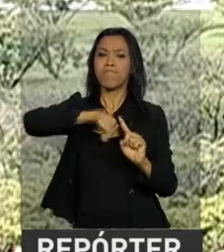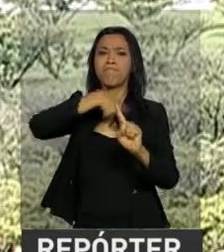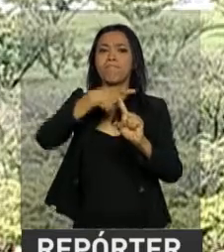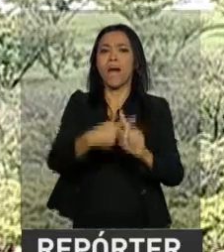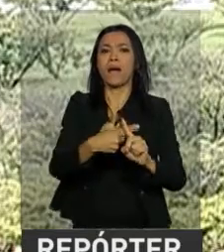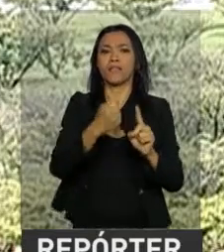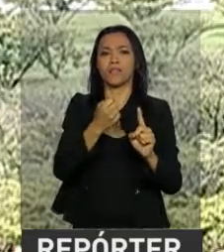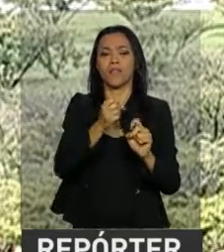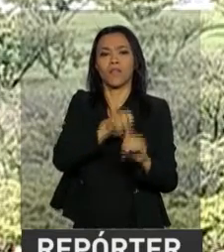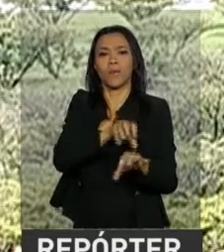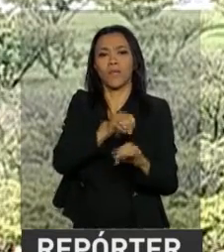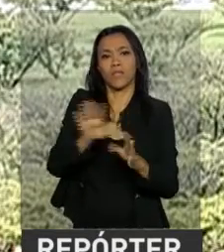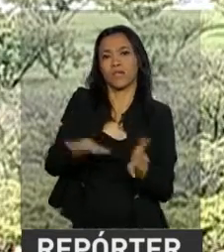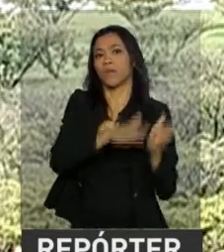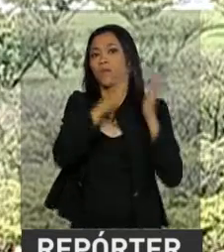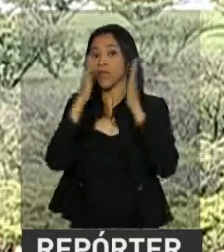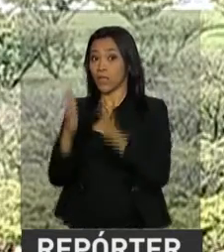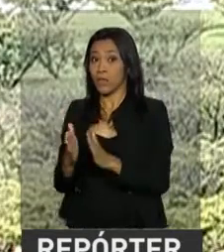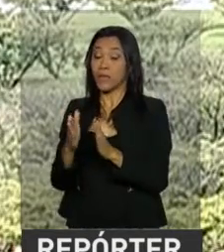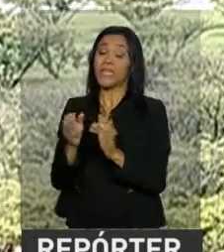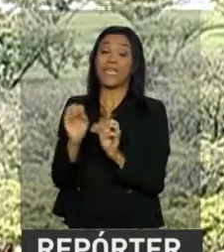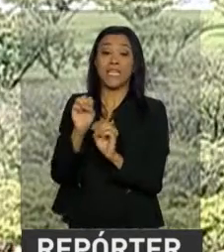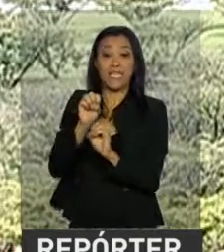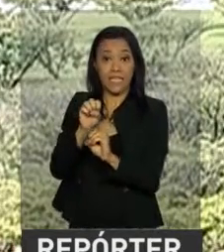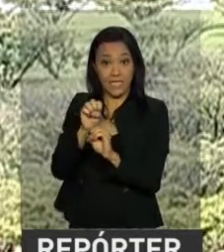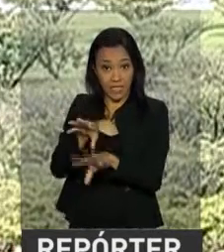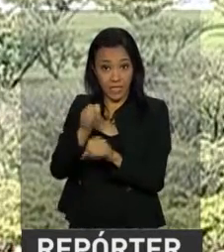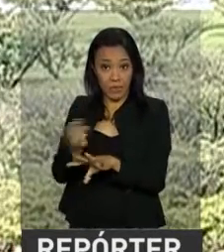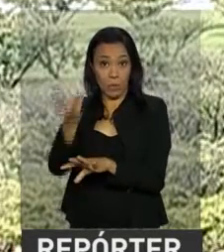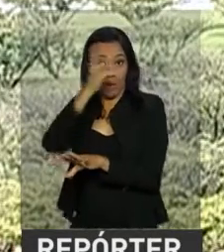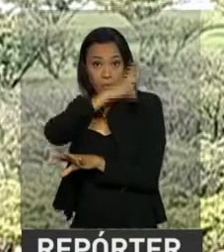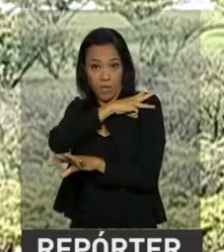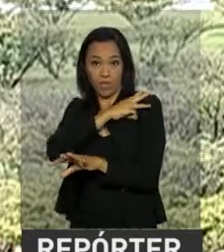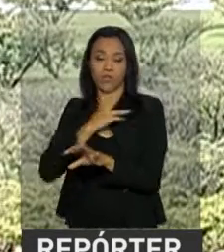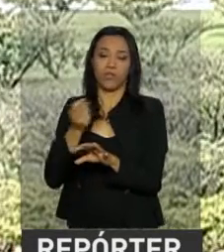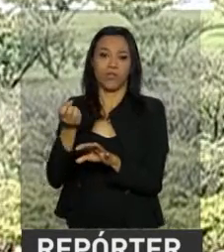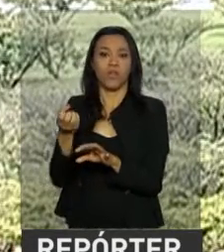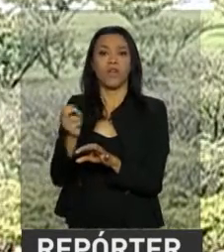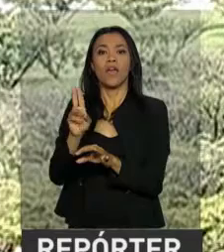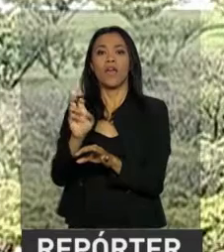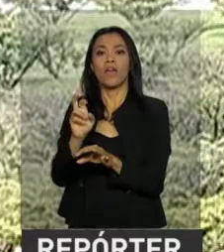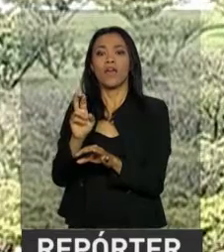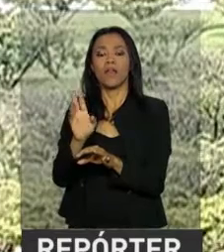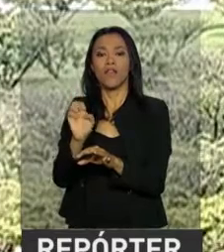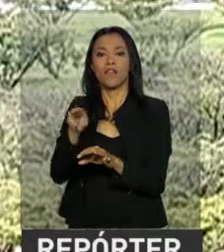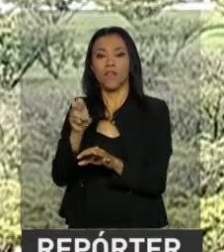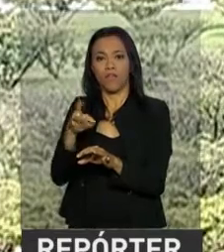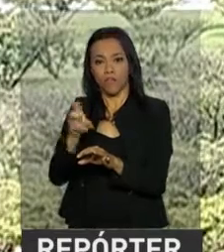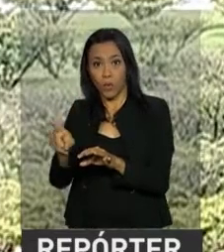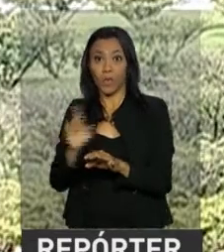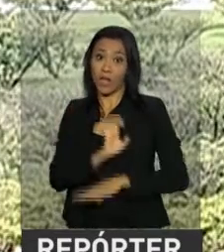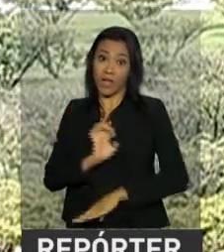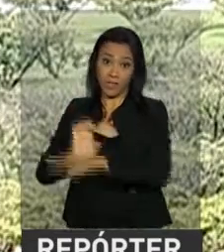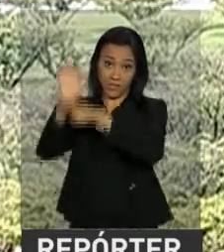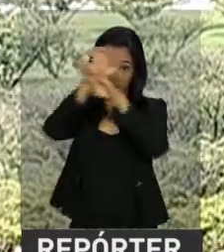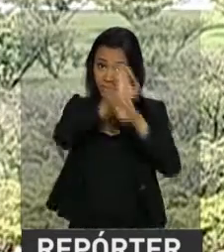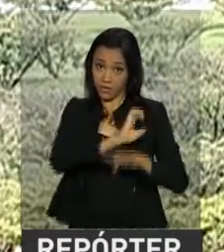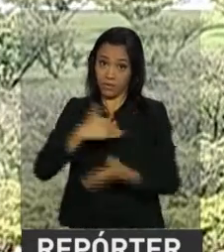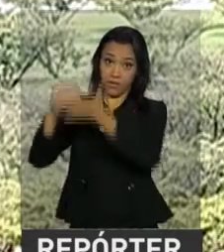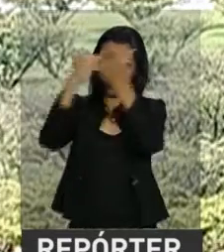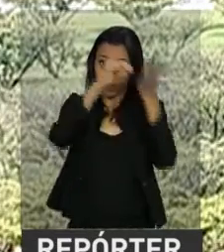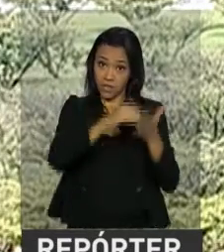o Ensino Médio Inovador. Nos dois, as secretarias de educação estaduais e municipais e do Distrito